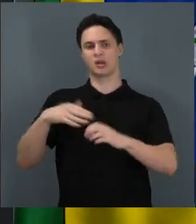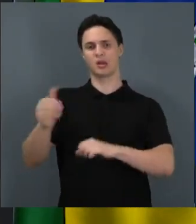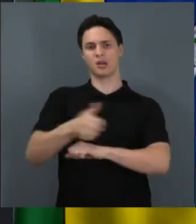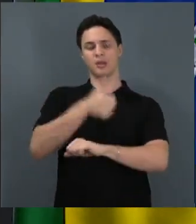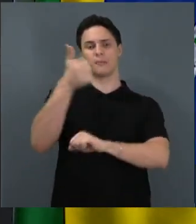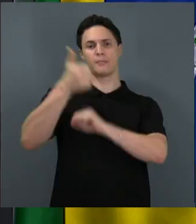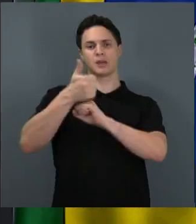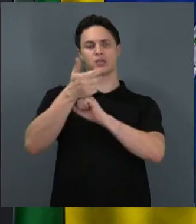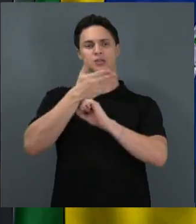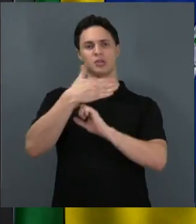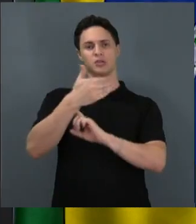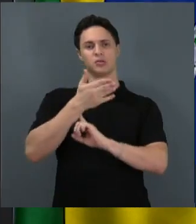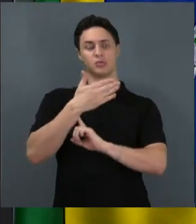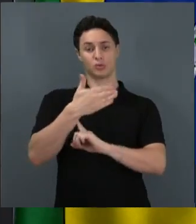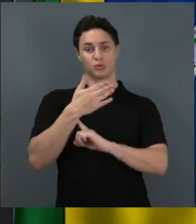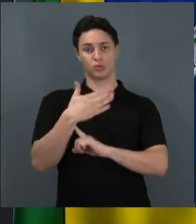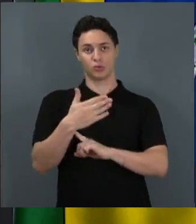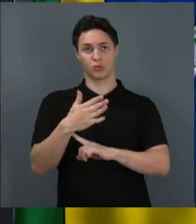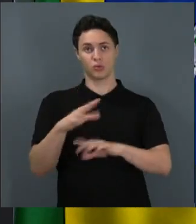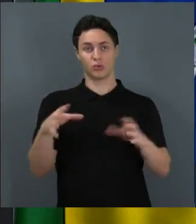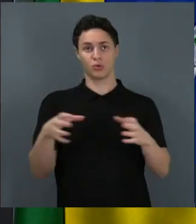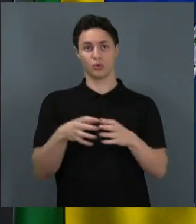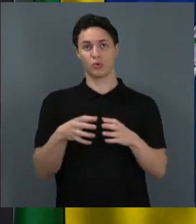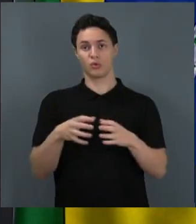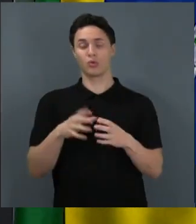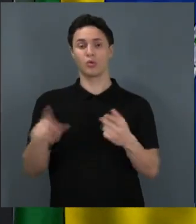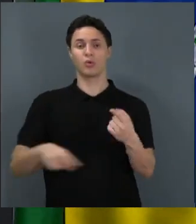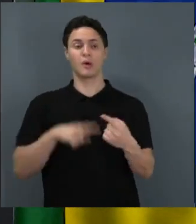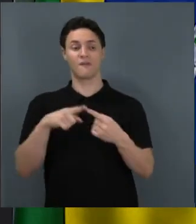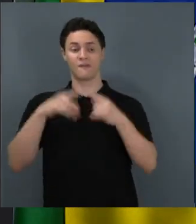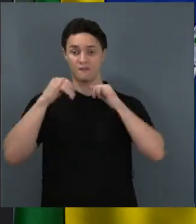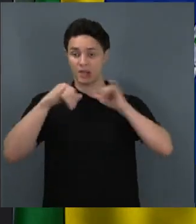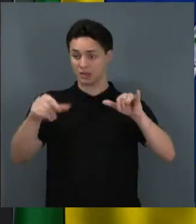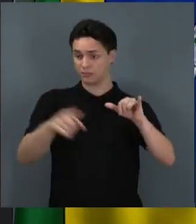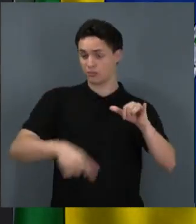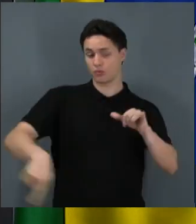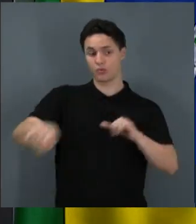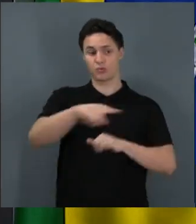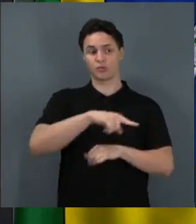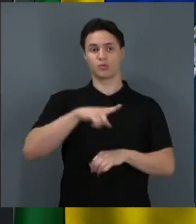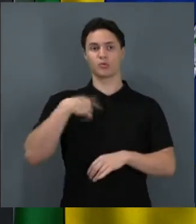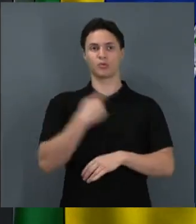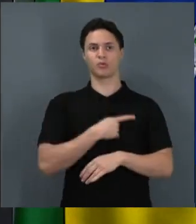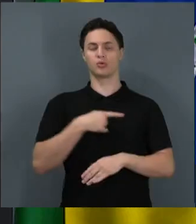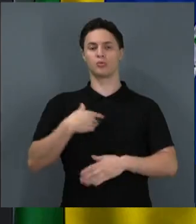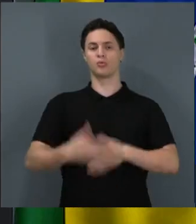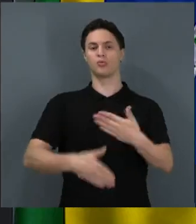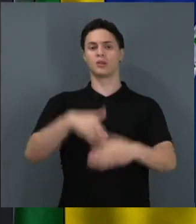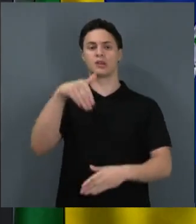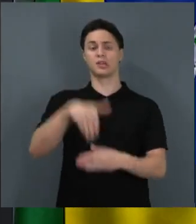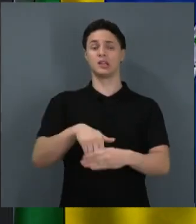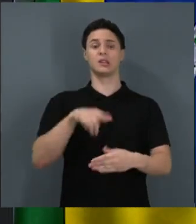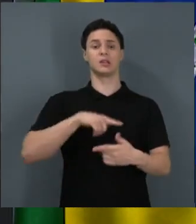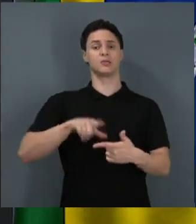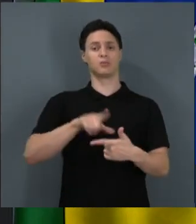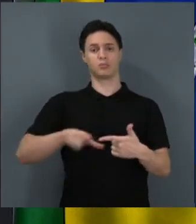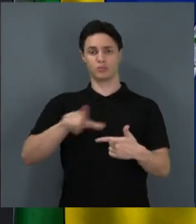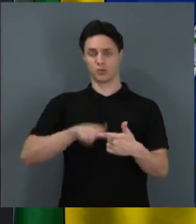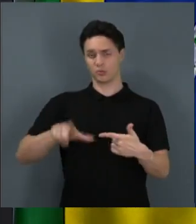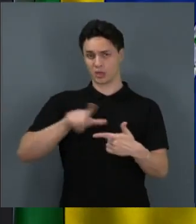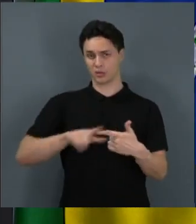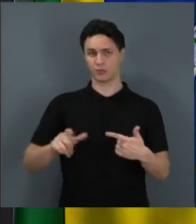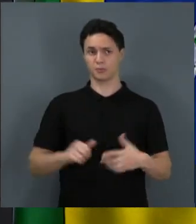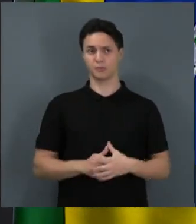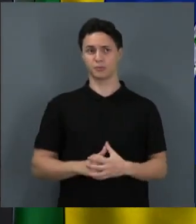atividade de presidente da República para dizer a eles que o nosso processo eleitoral tinha problemas